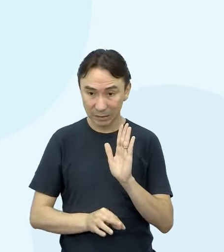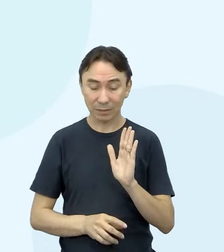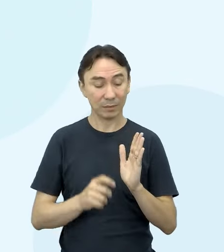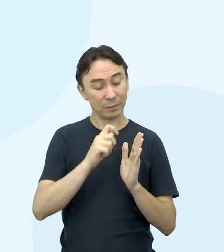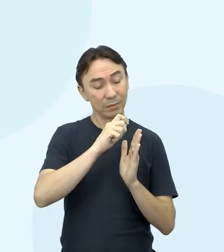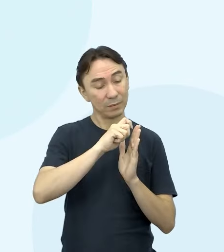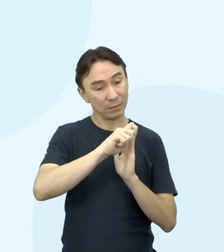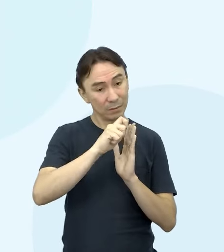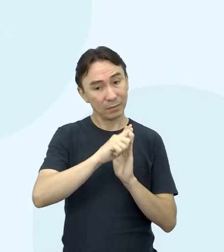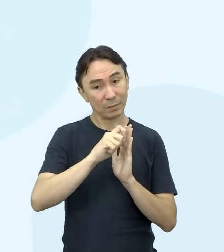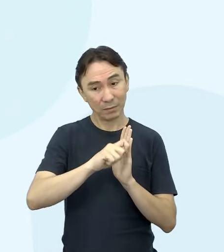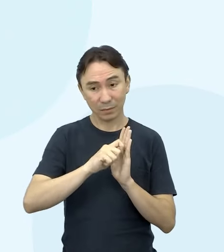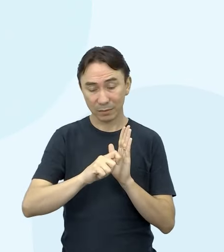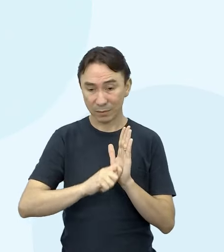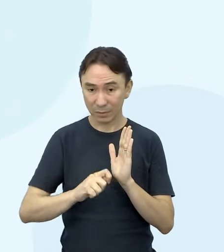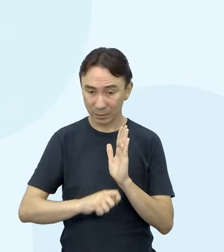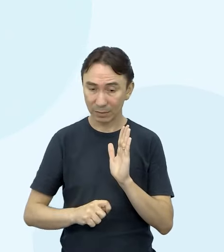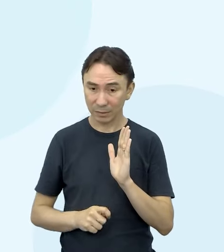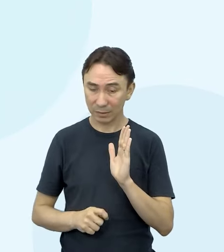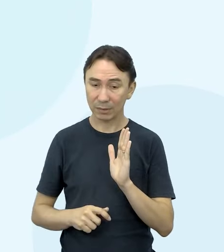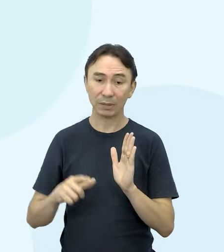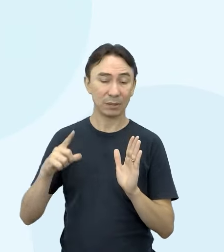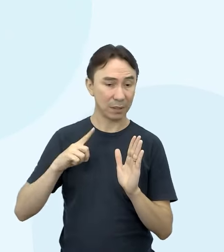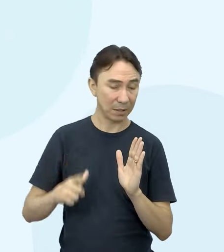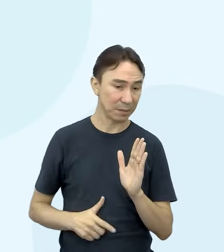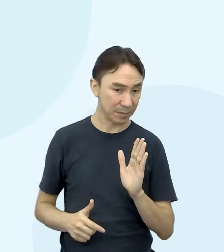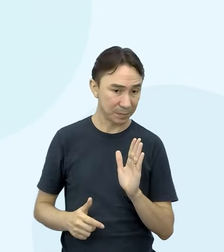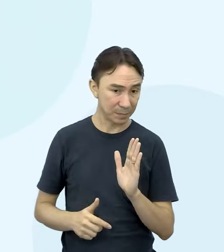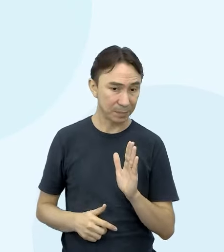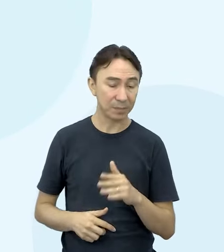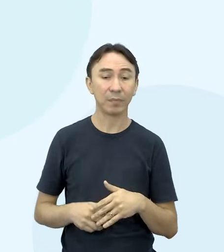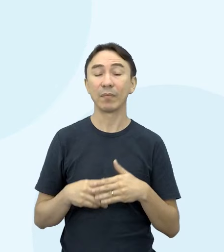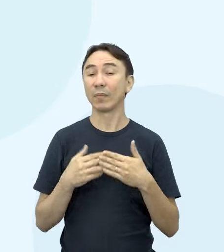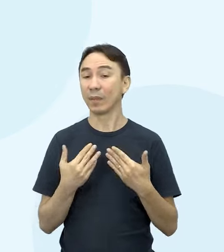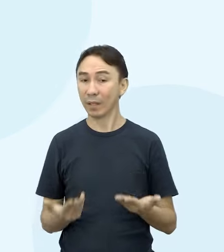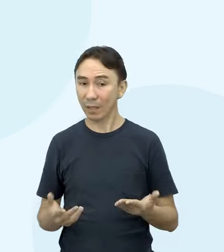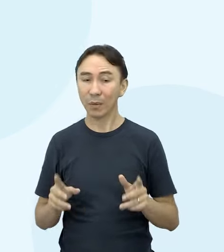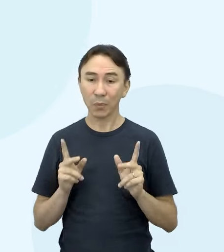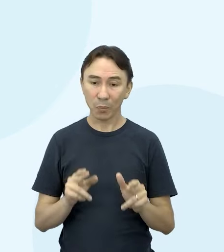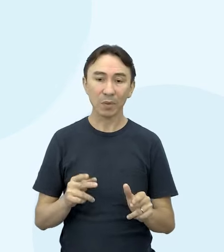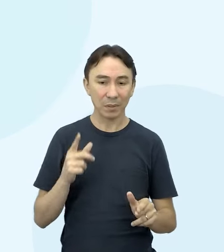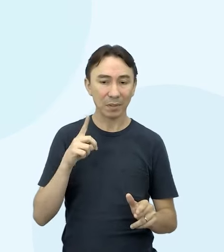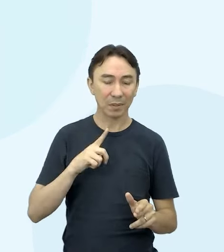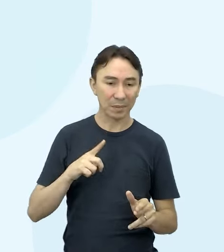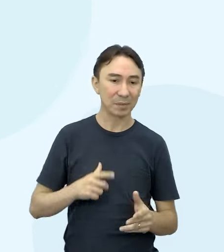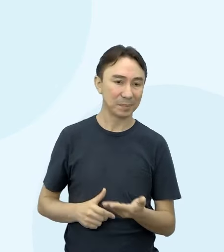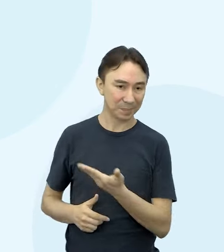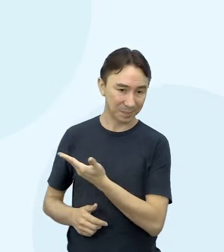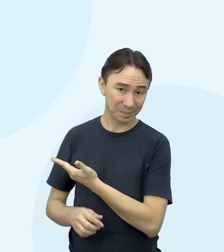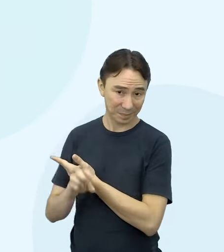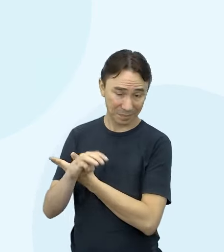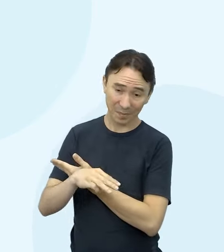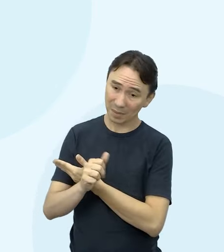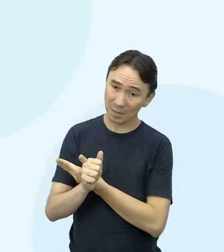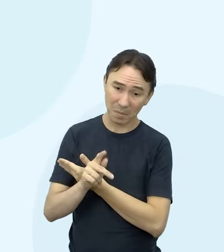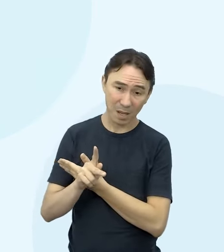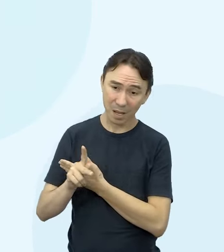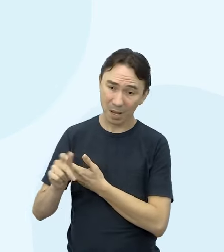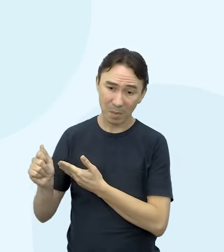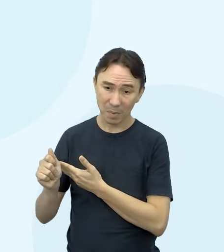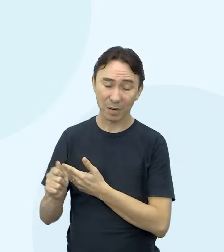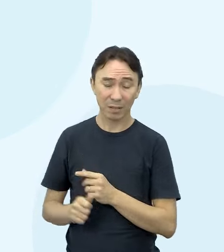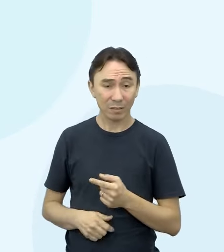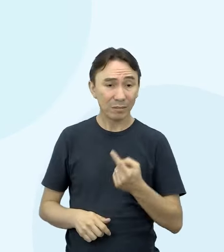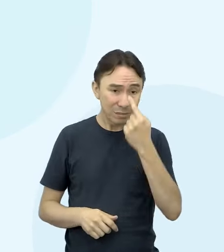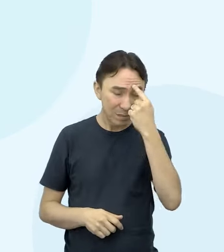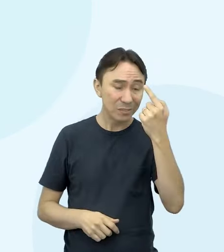demais componentes, né? Dessa forma é como está no mapa, né? E a gente pode pensar, né, em retomar lá de